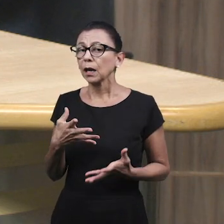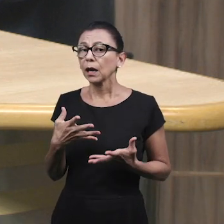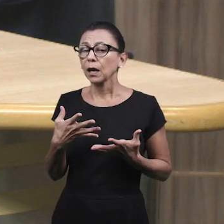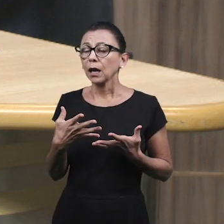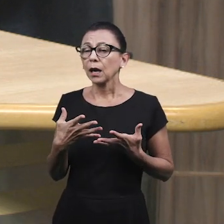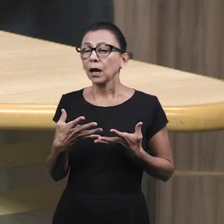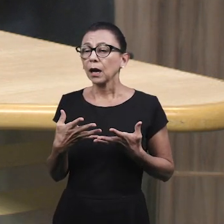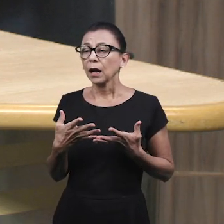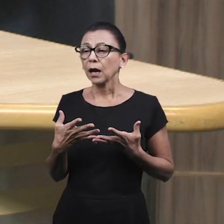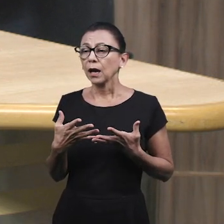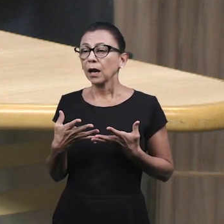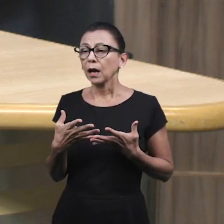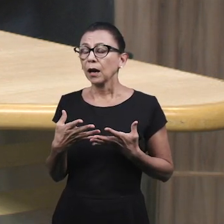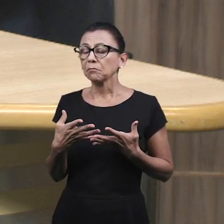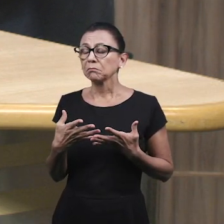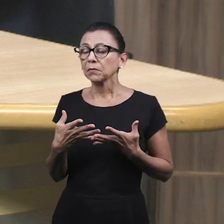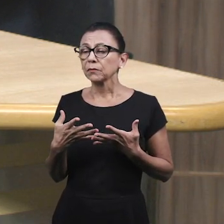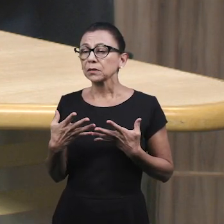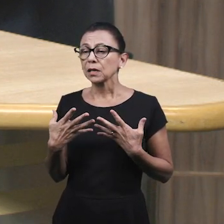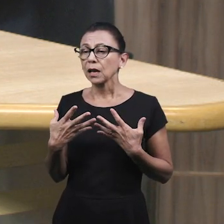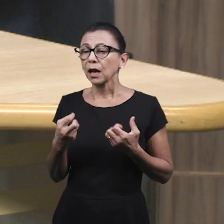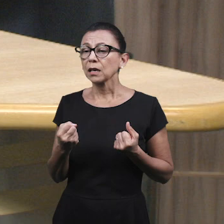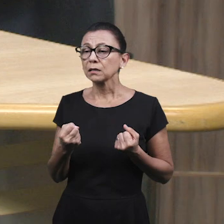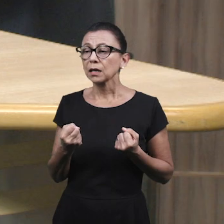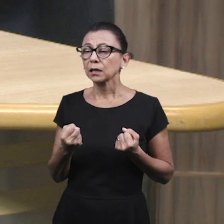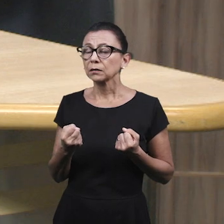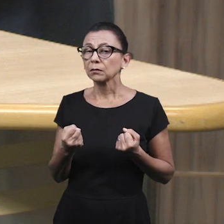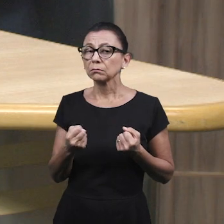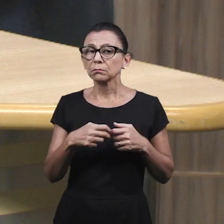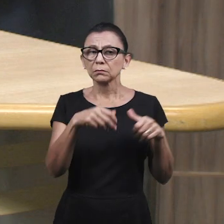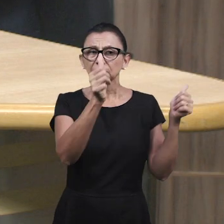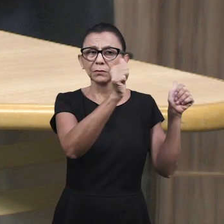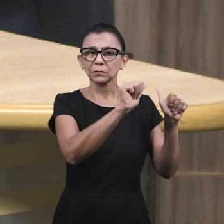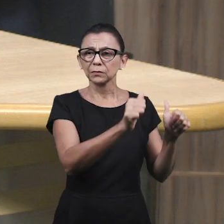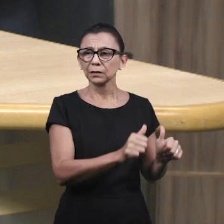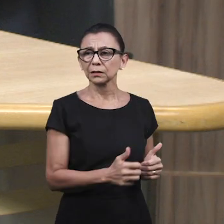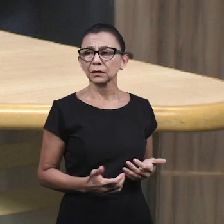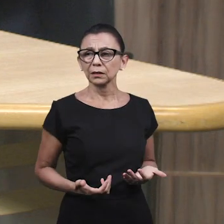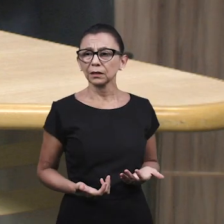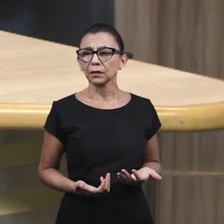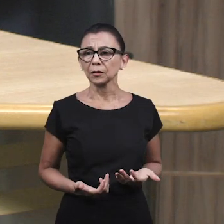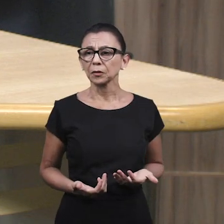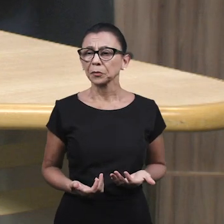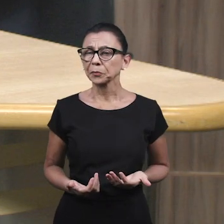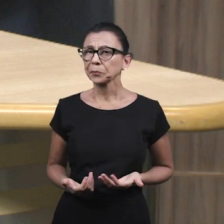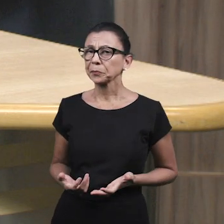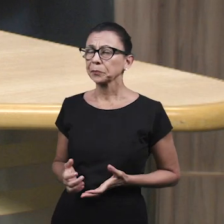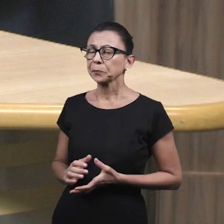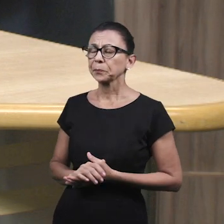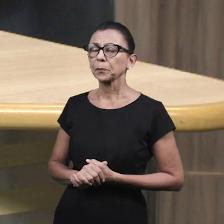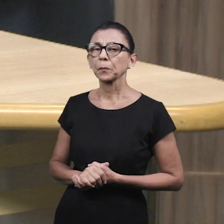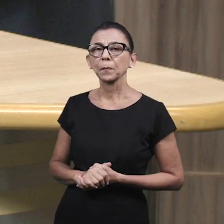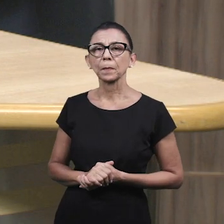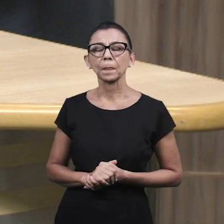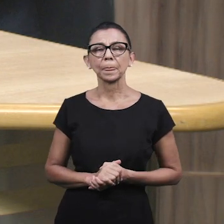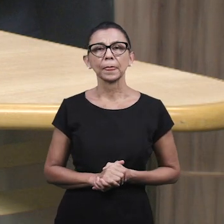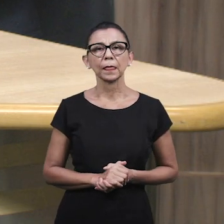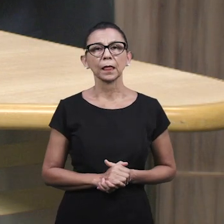do projeto. Exatamente. Que a idolatria é o desvio do projeto. Então, o ídolo, por que o ídolo é um desvio do